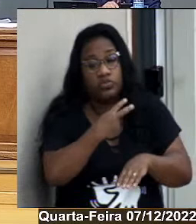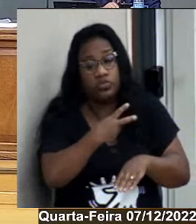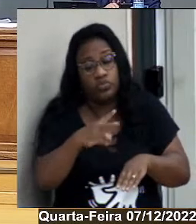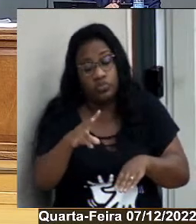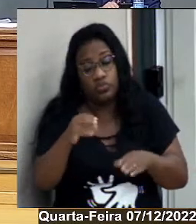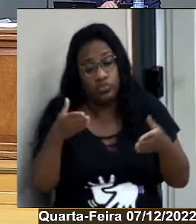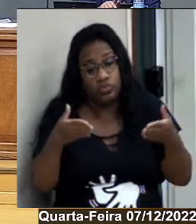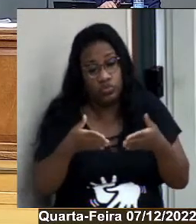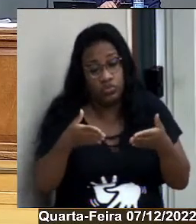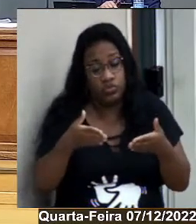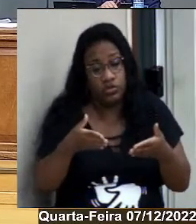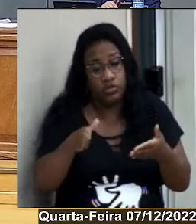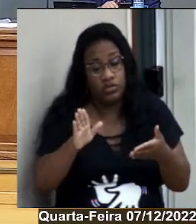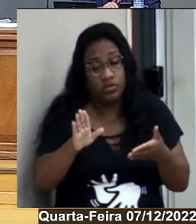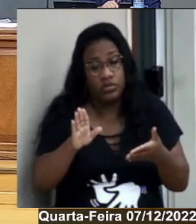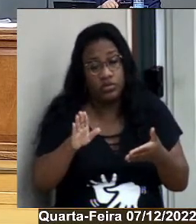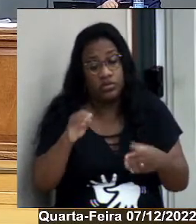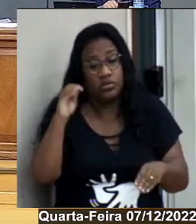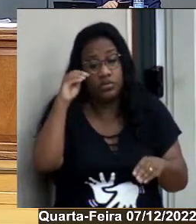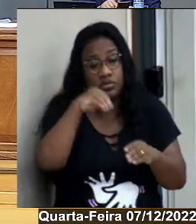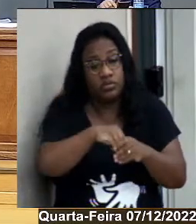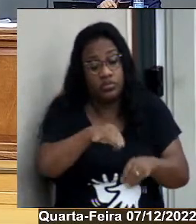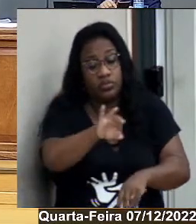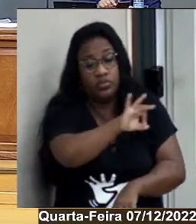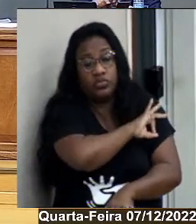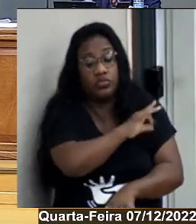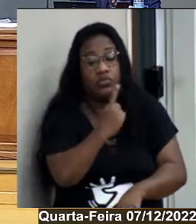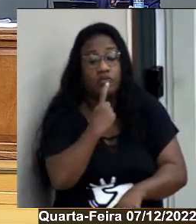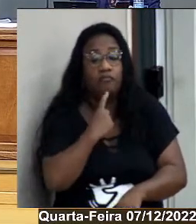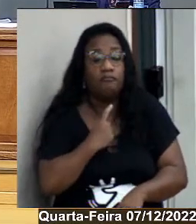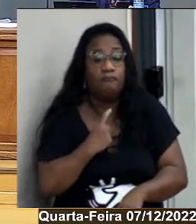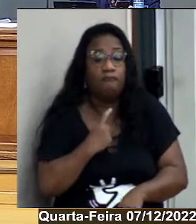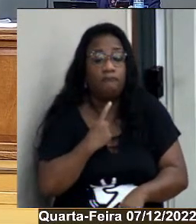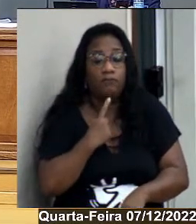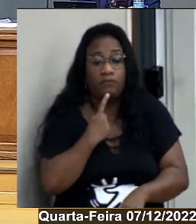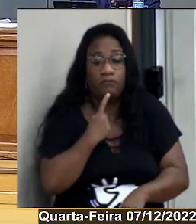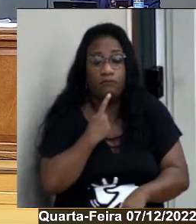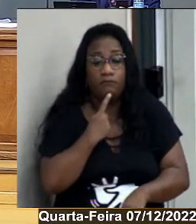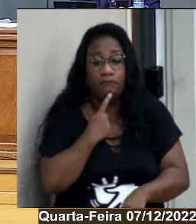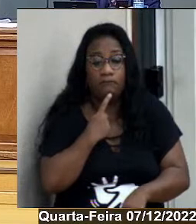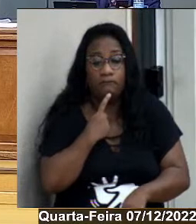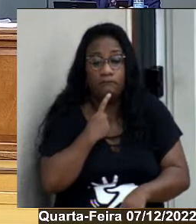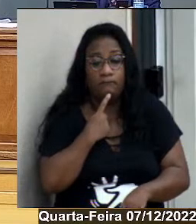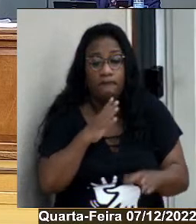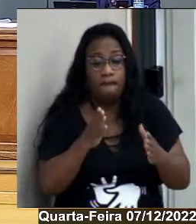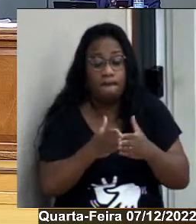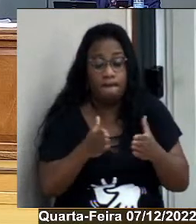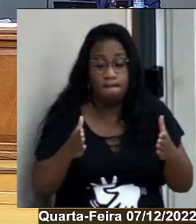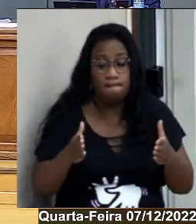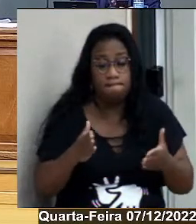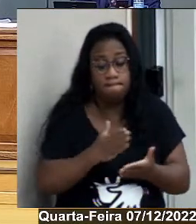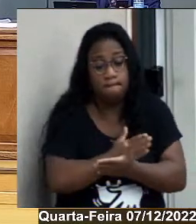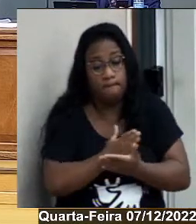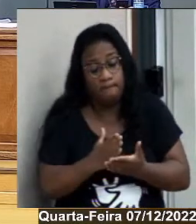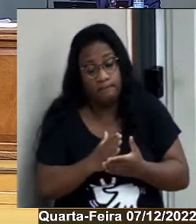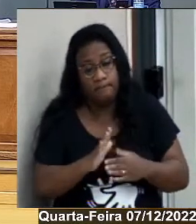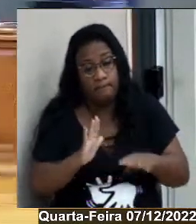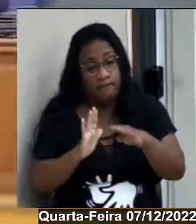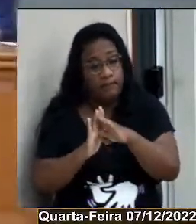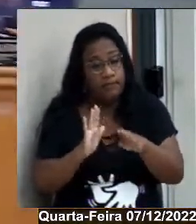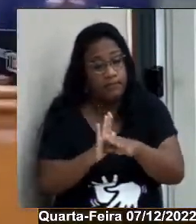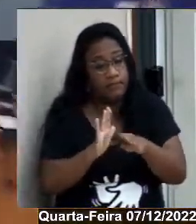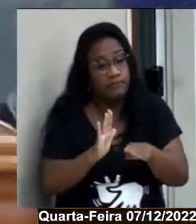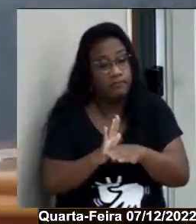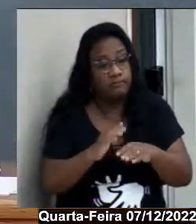complementar número 22/2022 de autoria do prefeito Ney Santos. Parecer da comissão mista permanente, projeto